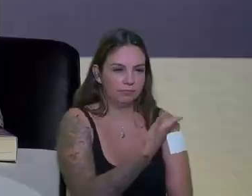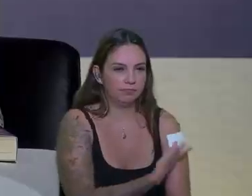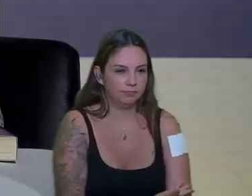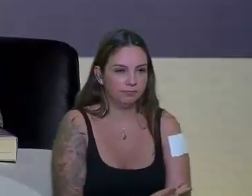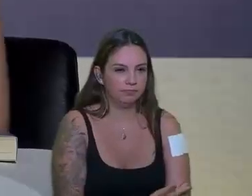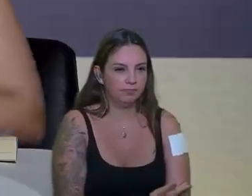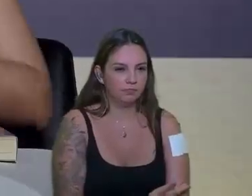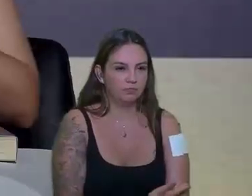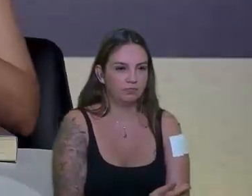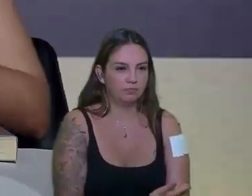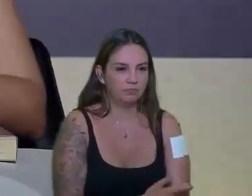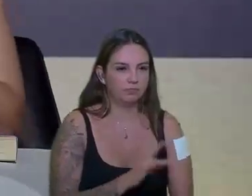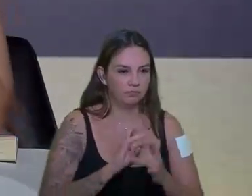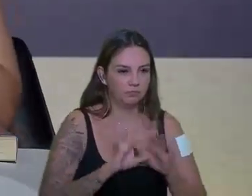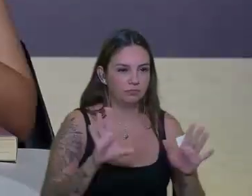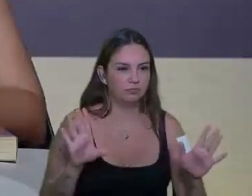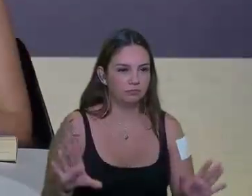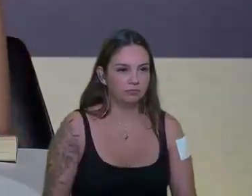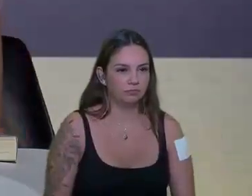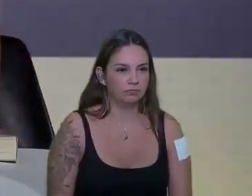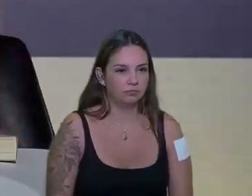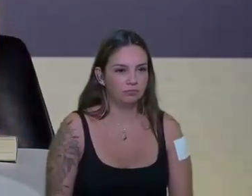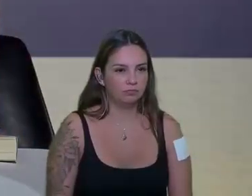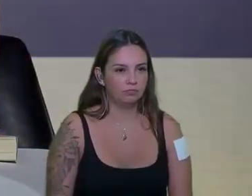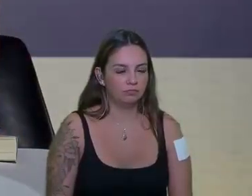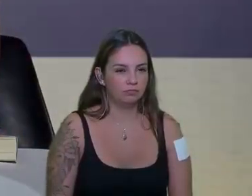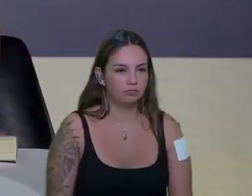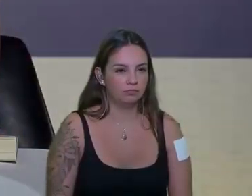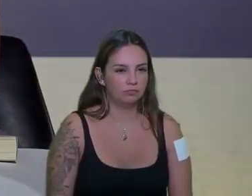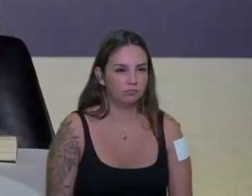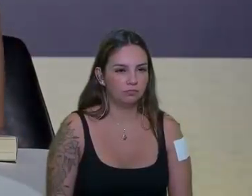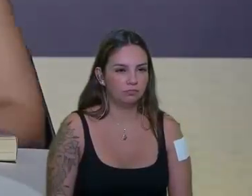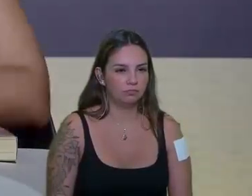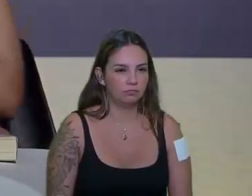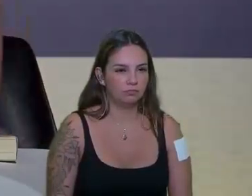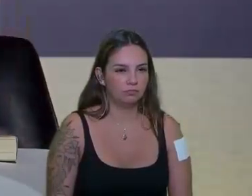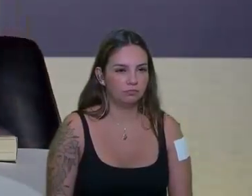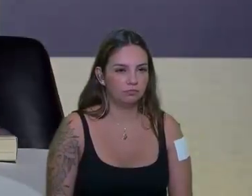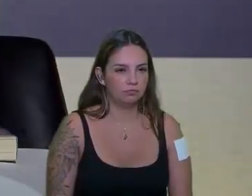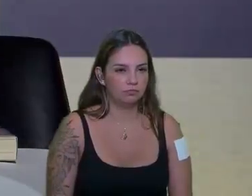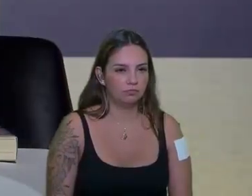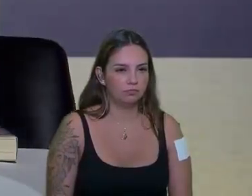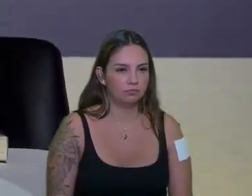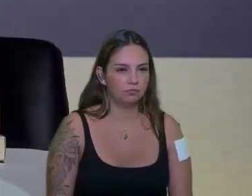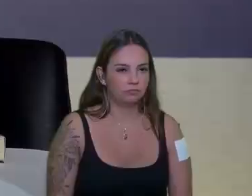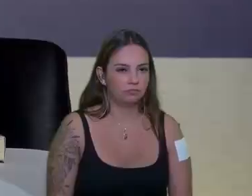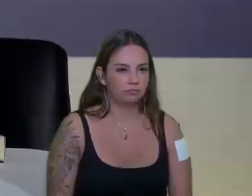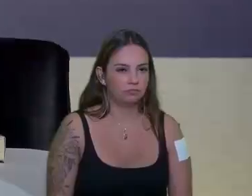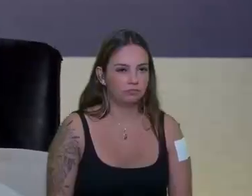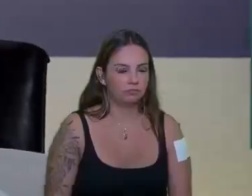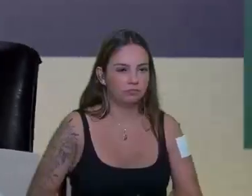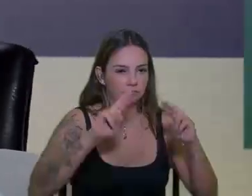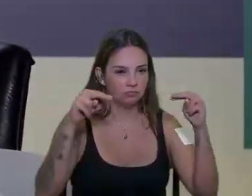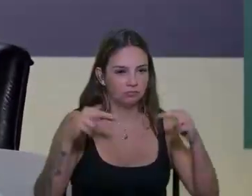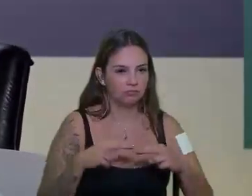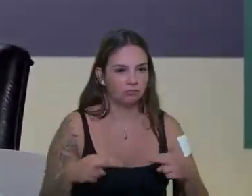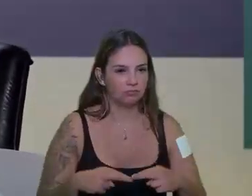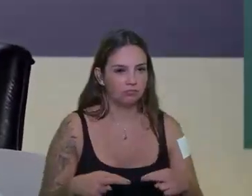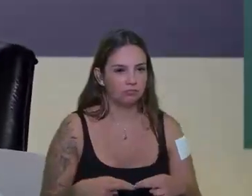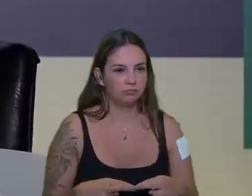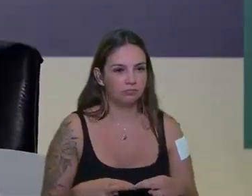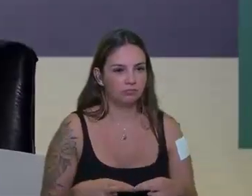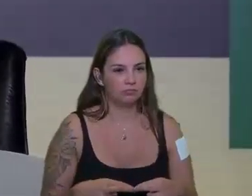branca, livre, enfim, porque me tira essas amarras da rima, da